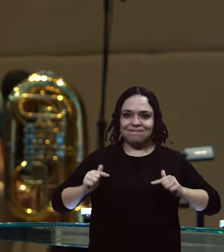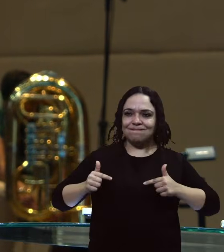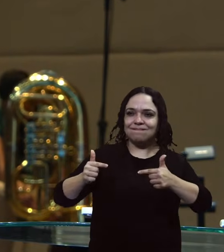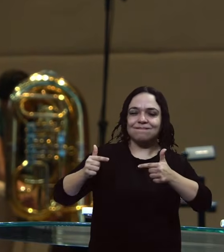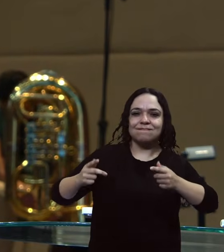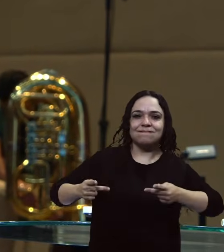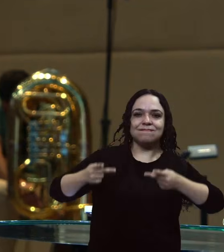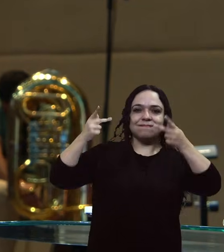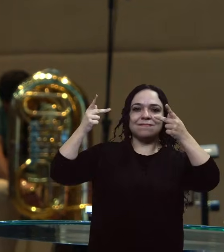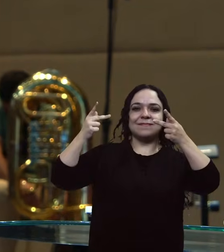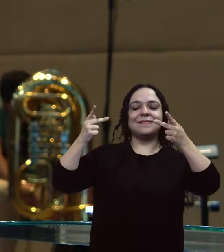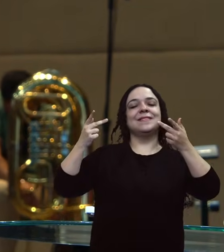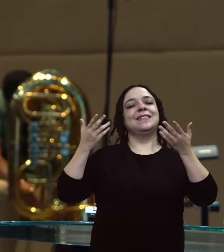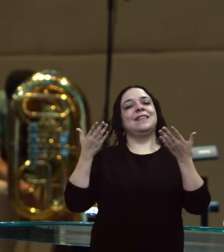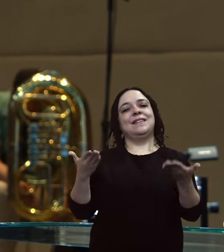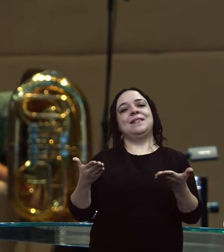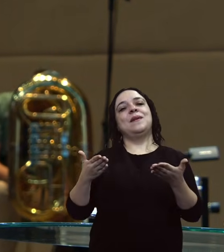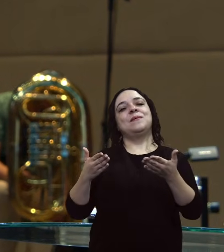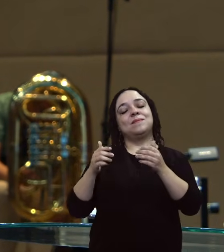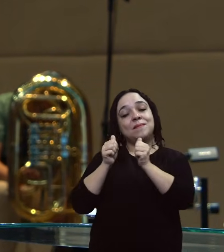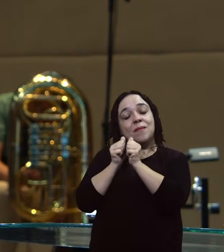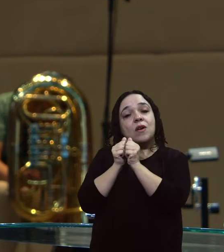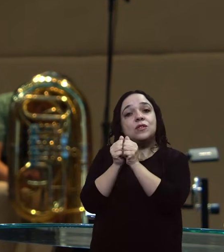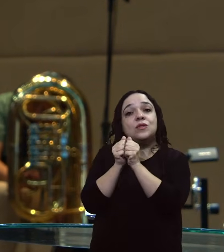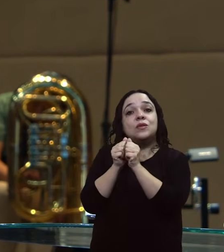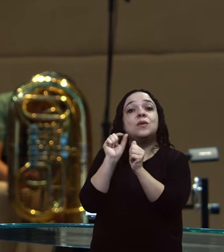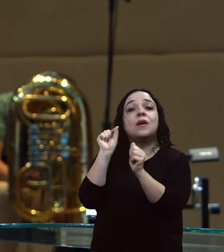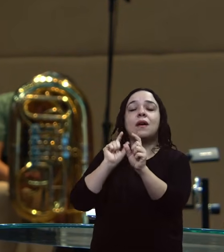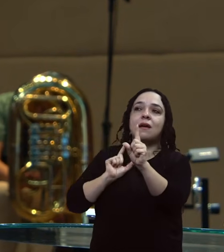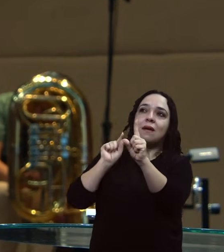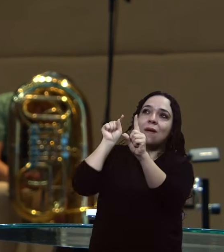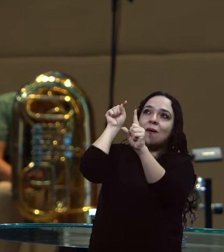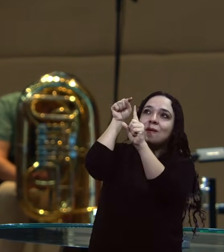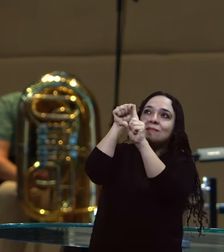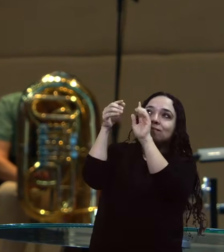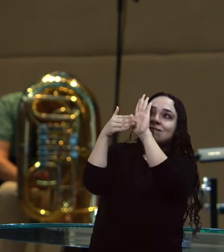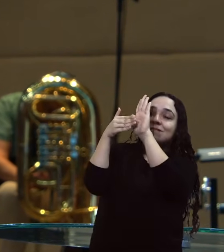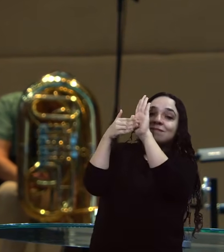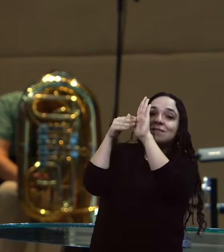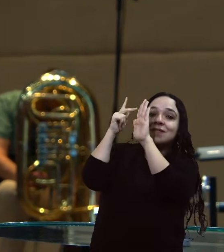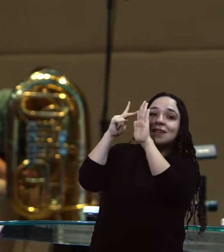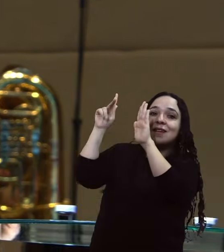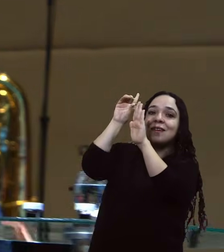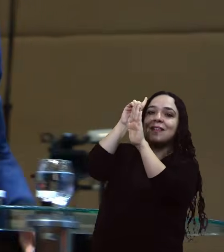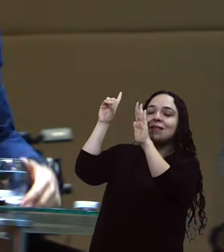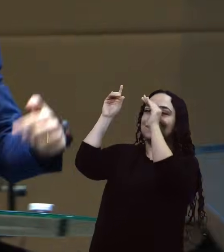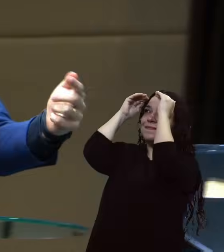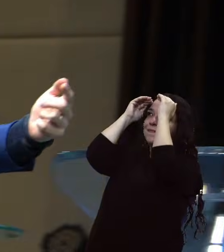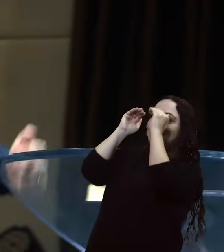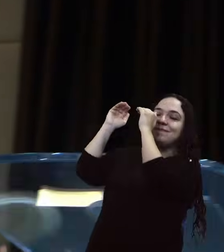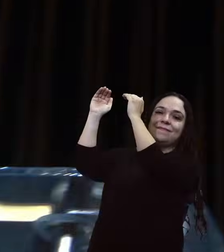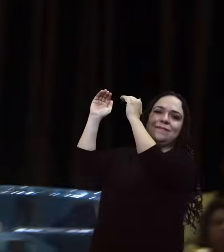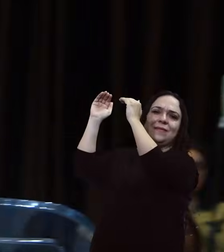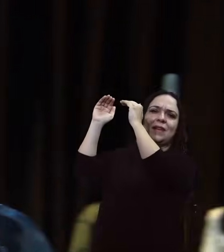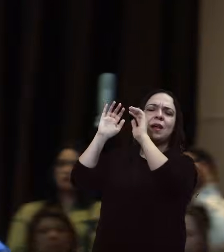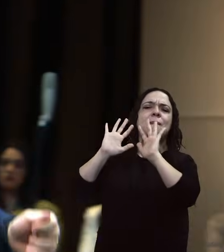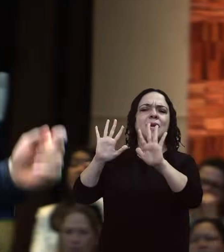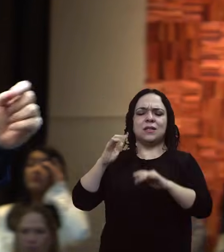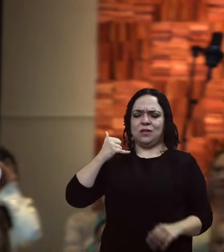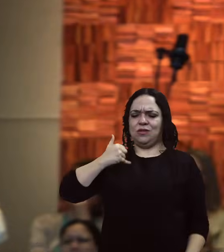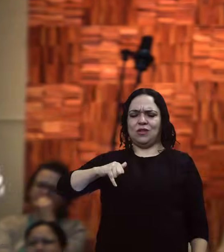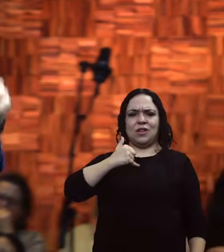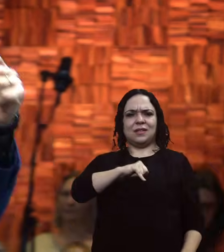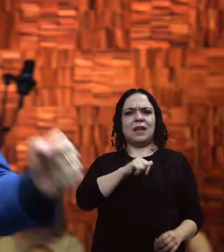Eu quero te convidar a caminhar na direção dos propósitos de Deus. Mas é interessante que a prosperidade de José